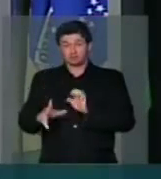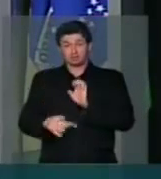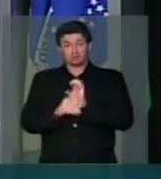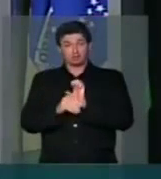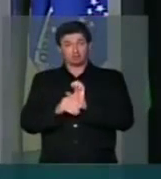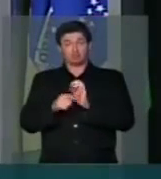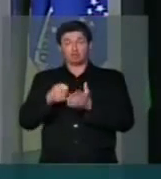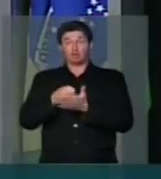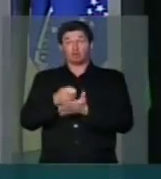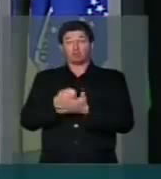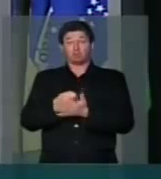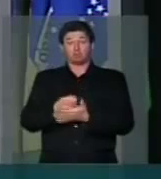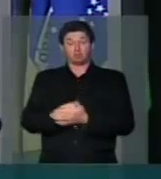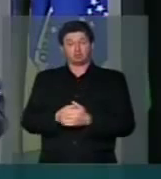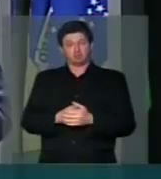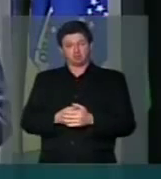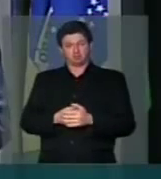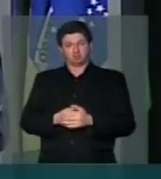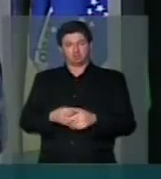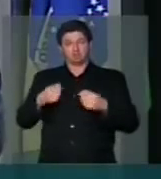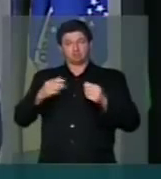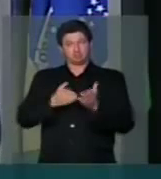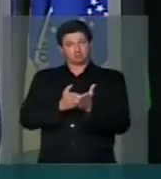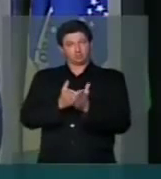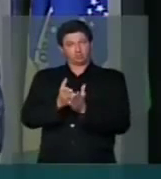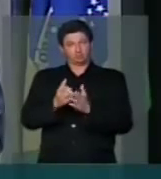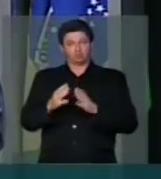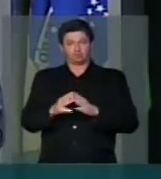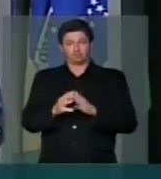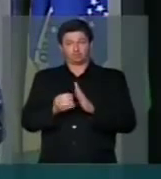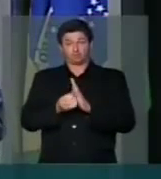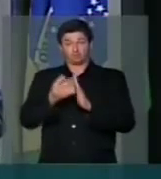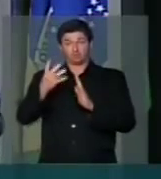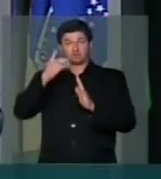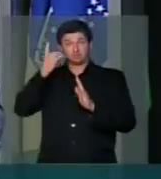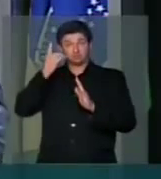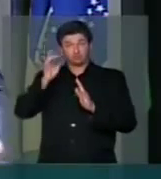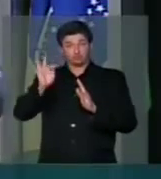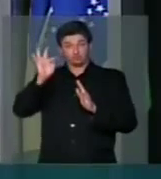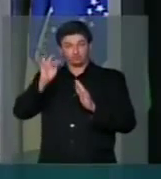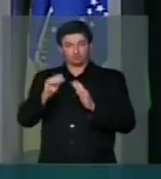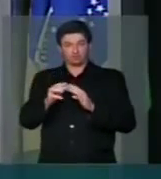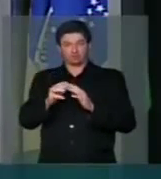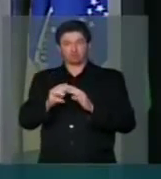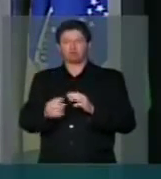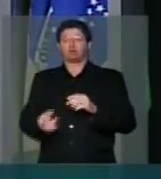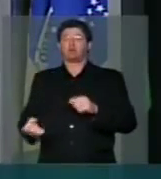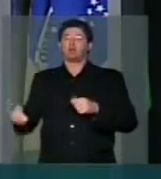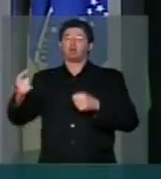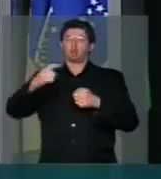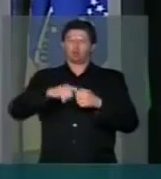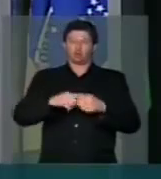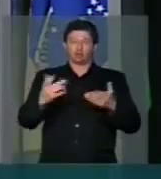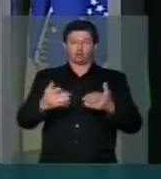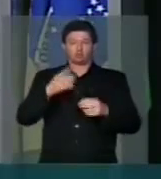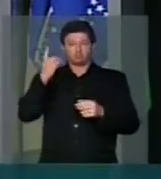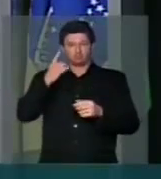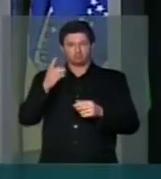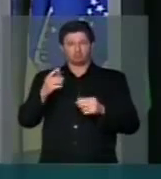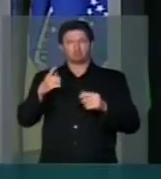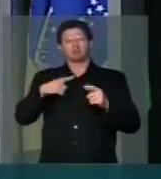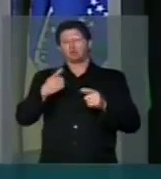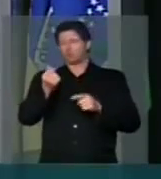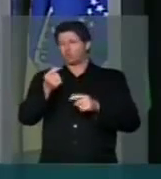emendas impositivas que precisam ser cumpridas. A quantidade de deputados federais que retornam ao mandato, com todo o